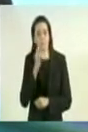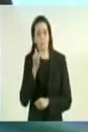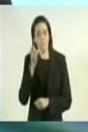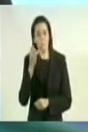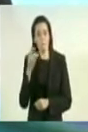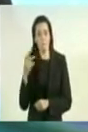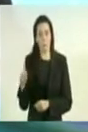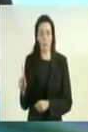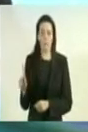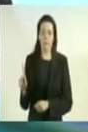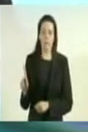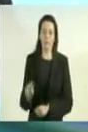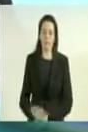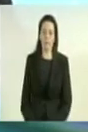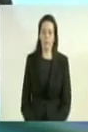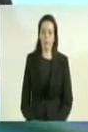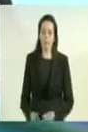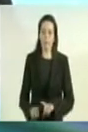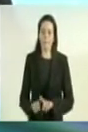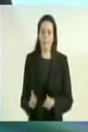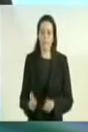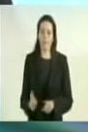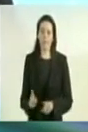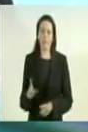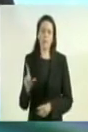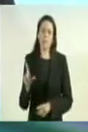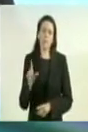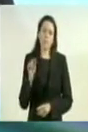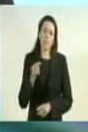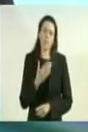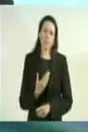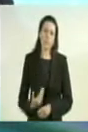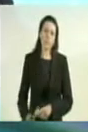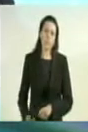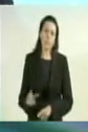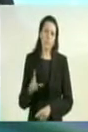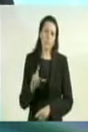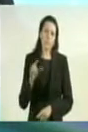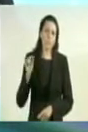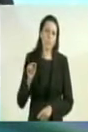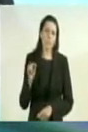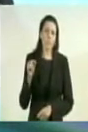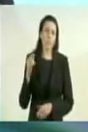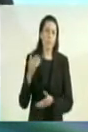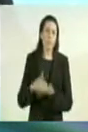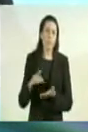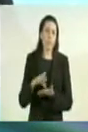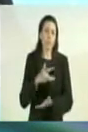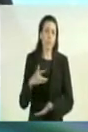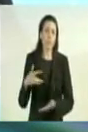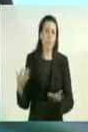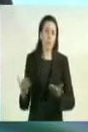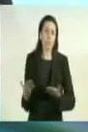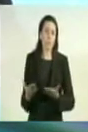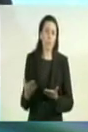a escolha do governador. Quando escolhe, o doutor Marcos faz uma escolha bastante feliz,